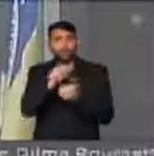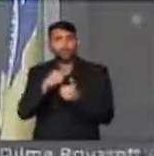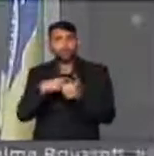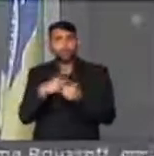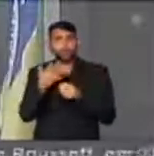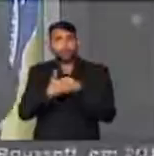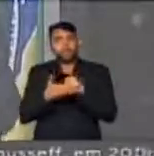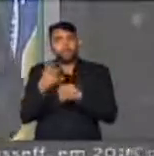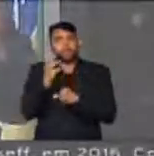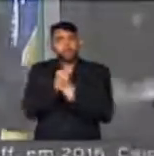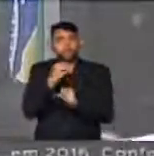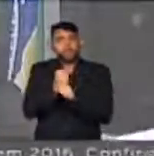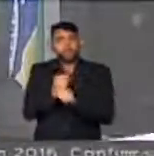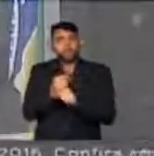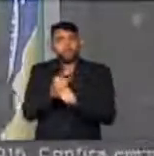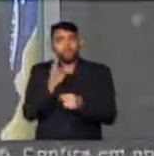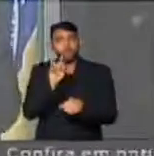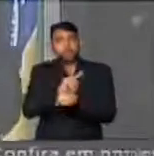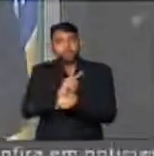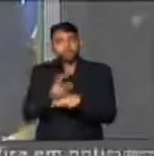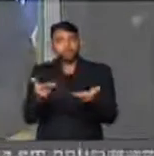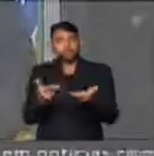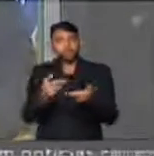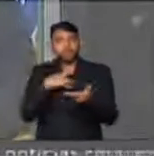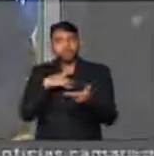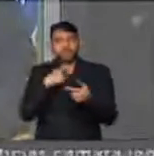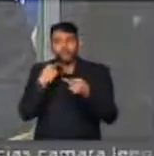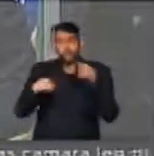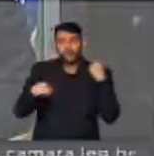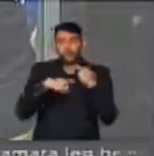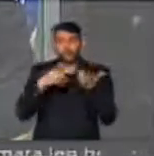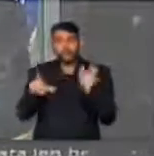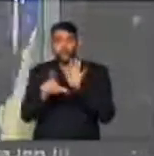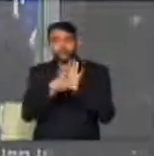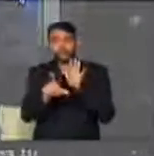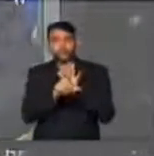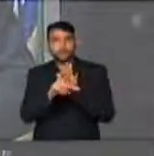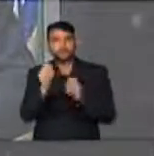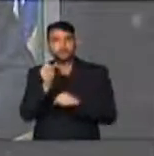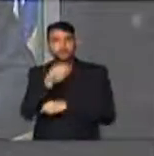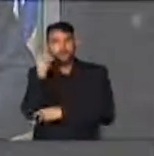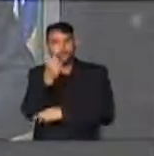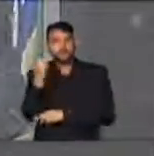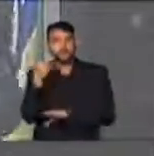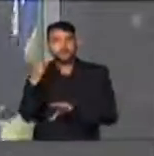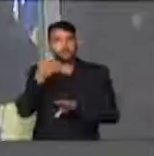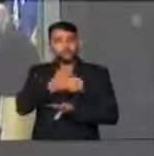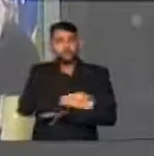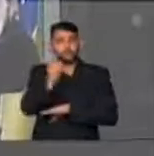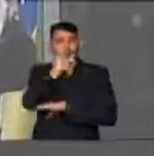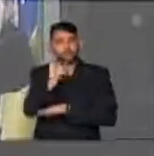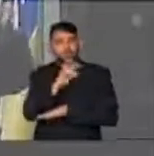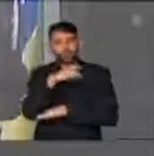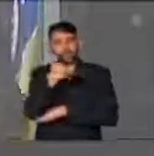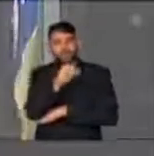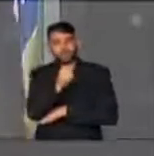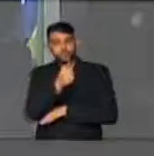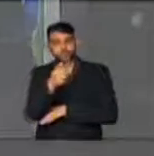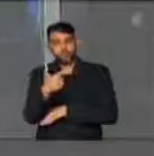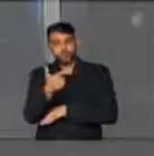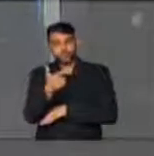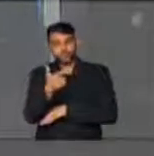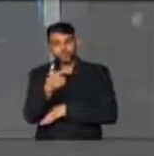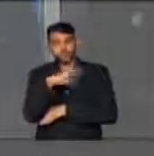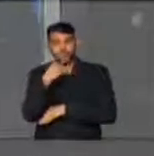eles agridem e afrontam a legislação não só do Estado do Rio Grande do Sul. Eles vêm para a República e já em 2012